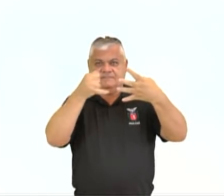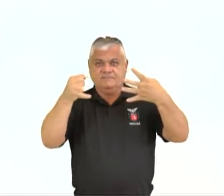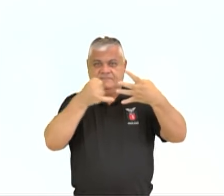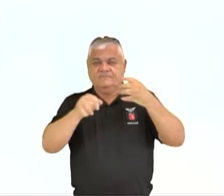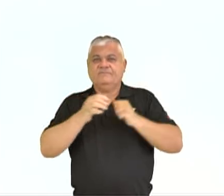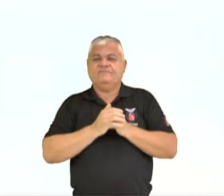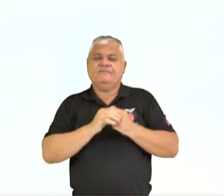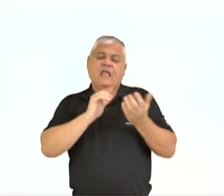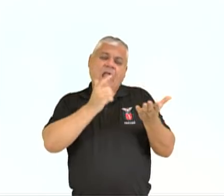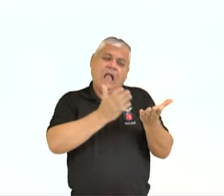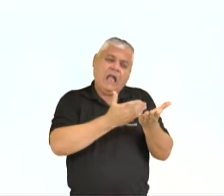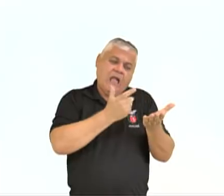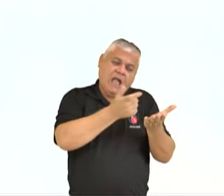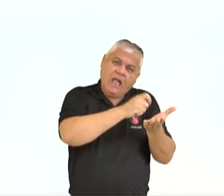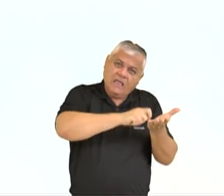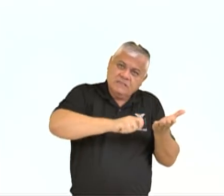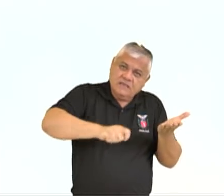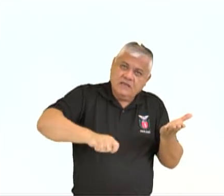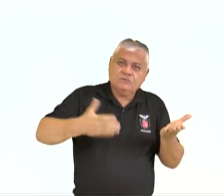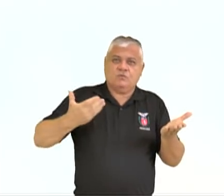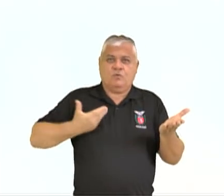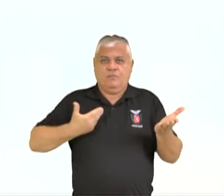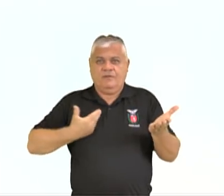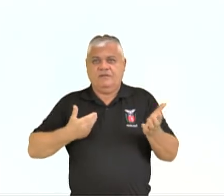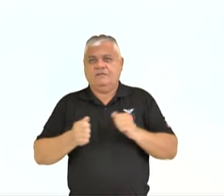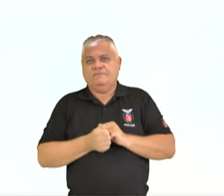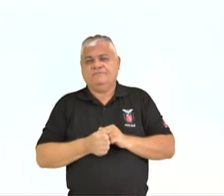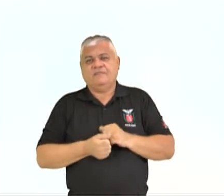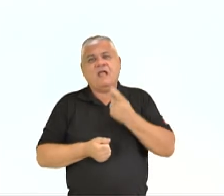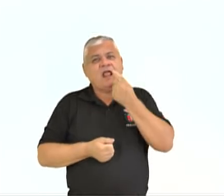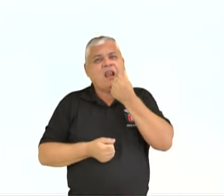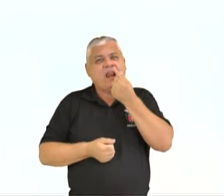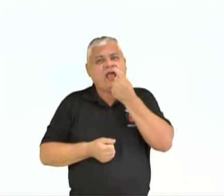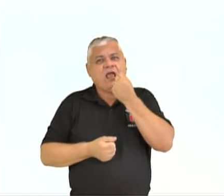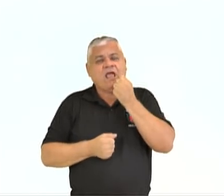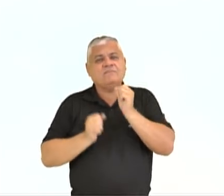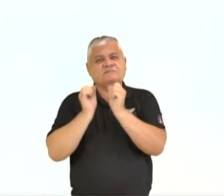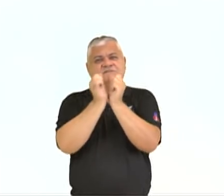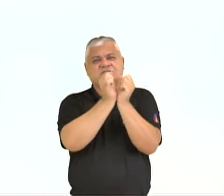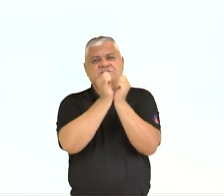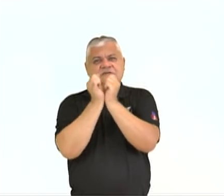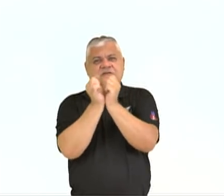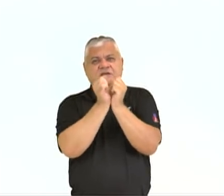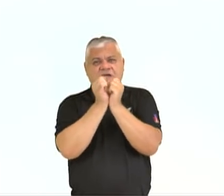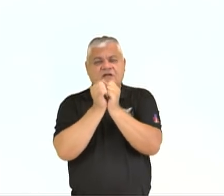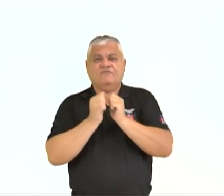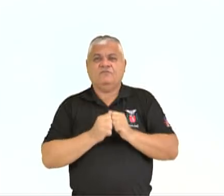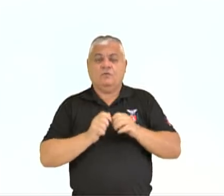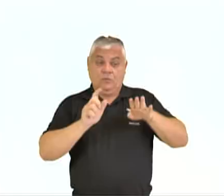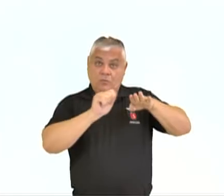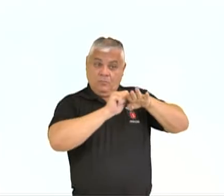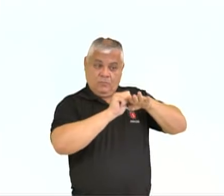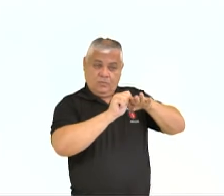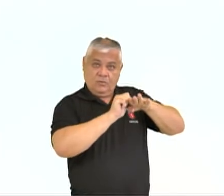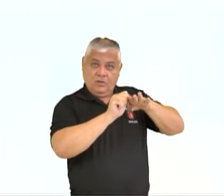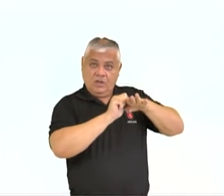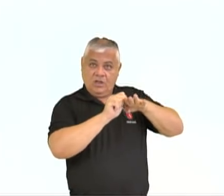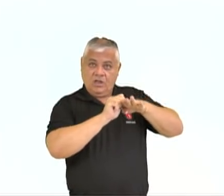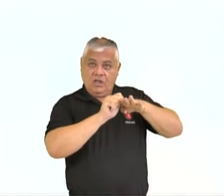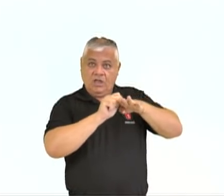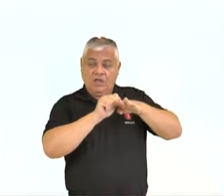companheiro pode ser lápis escravo pode ser borracha